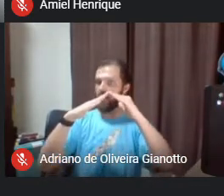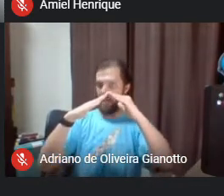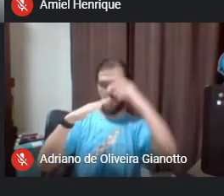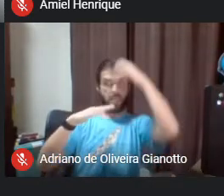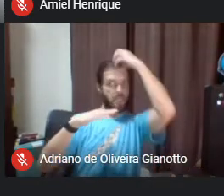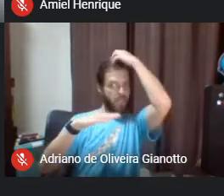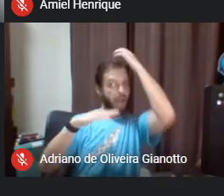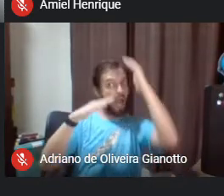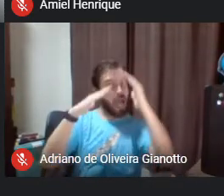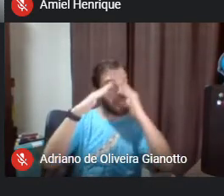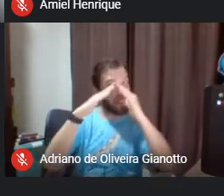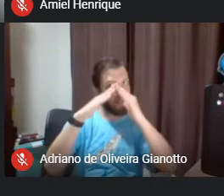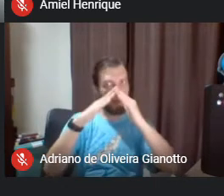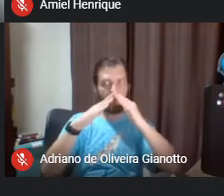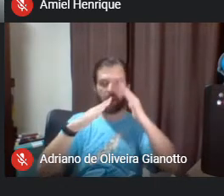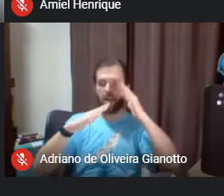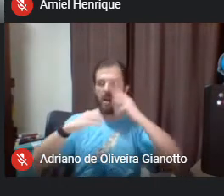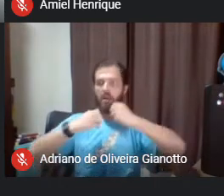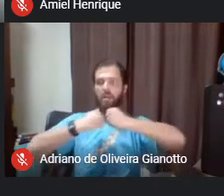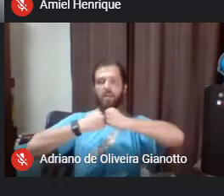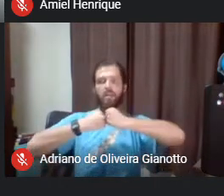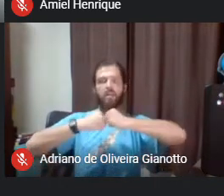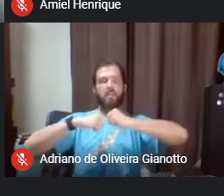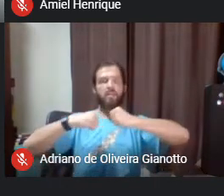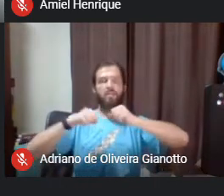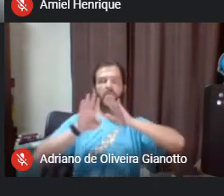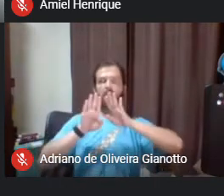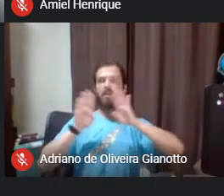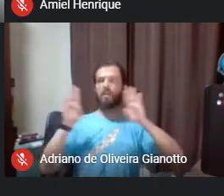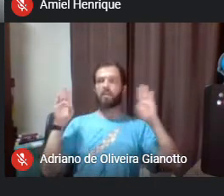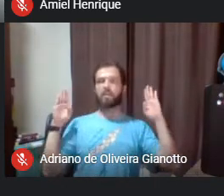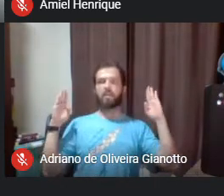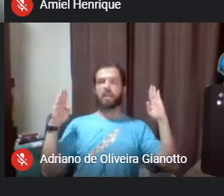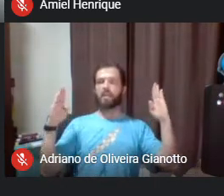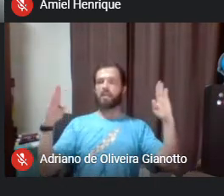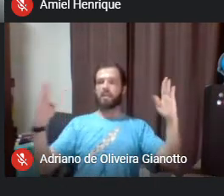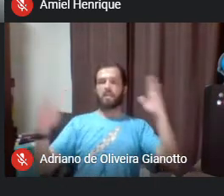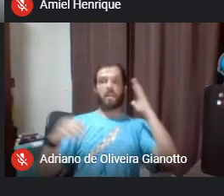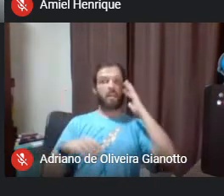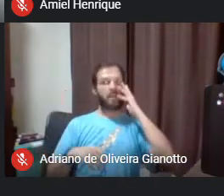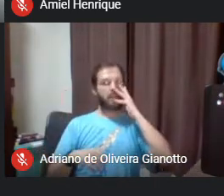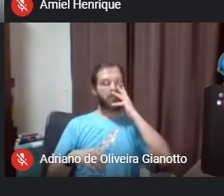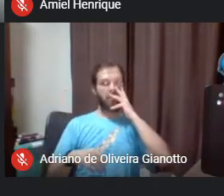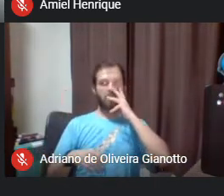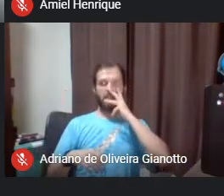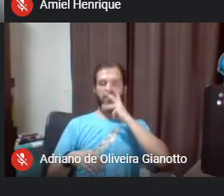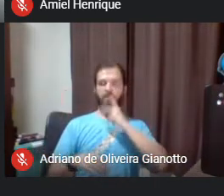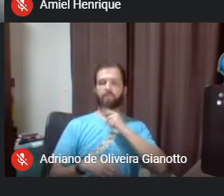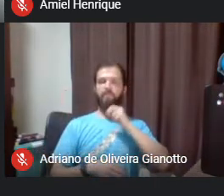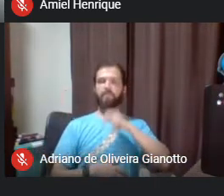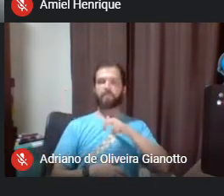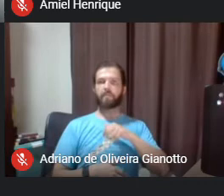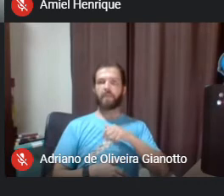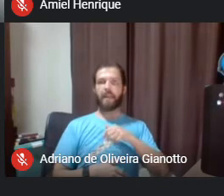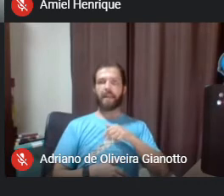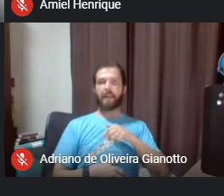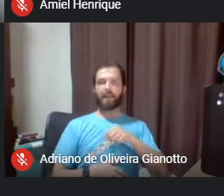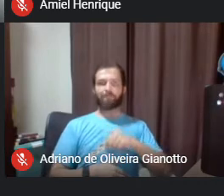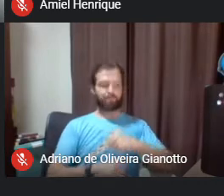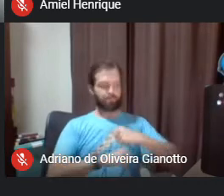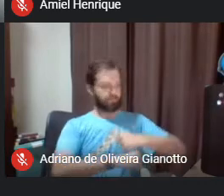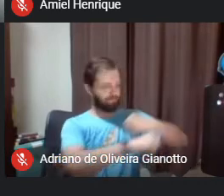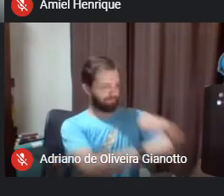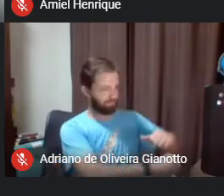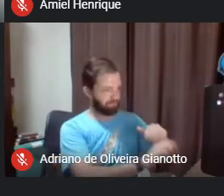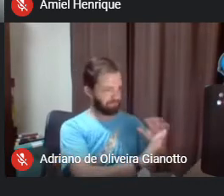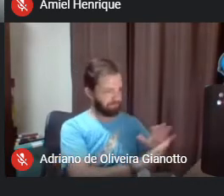assim, alguns conhecem, né? Chegando lá numa das casas do imperador, era gigantesca,